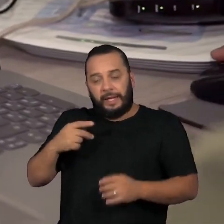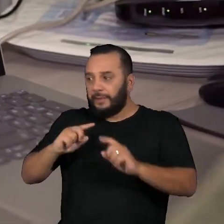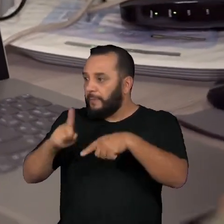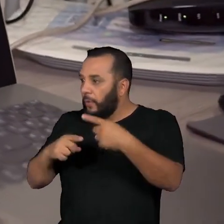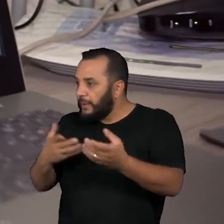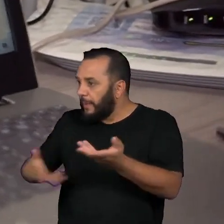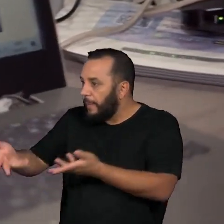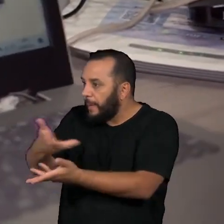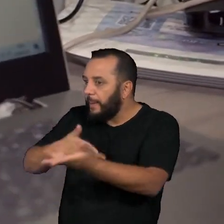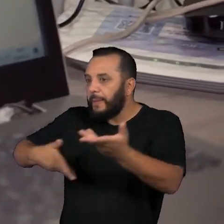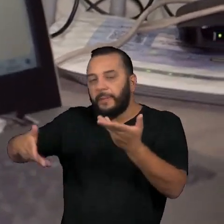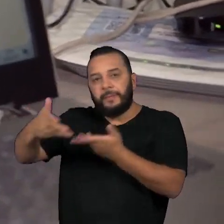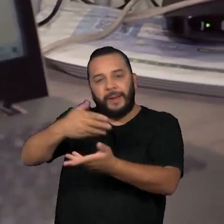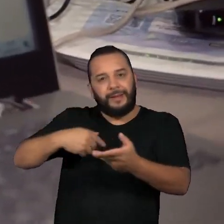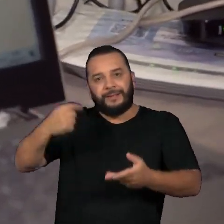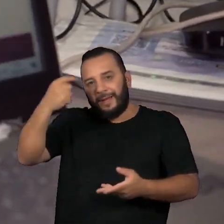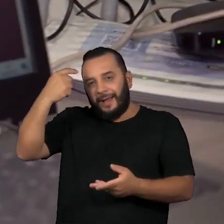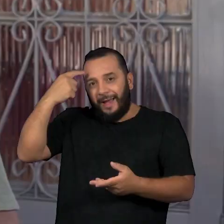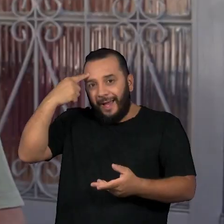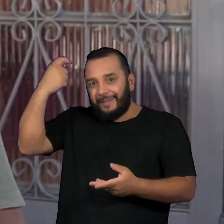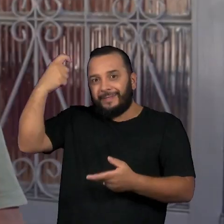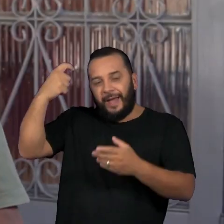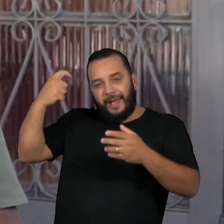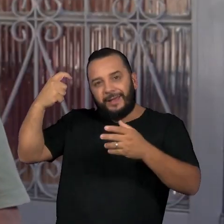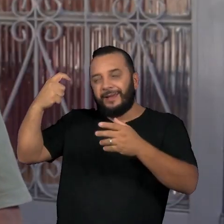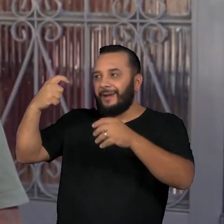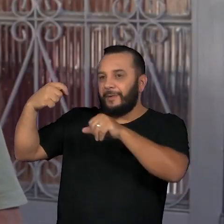que a gente passa pela reunião de pauta. Eu acho que é uma